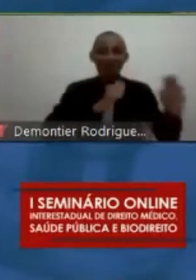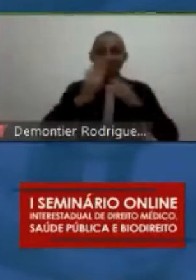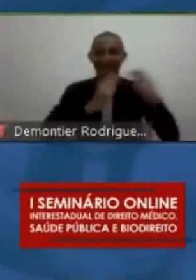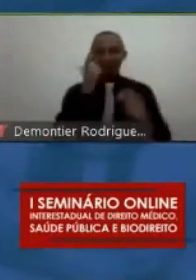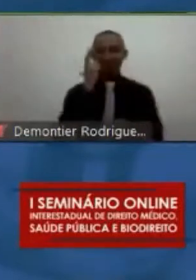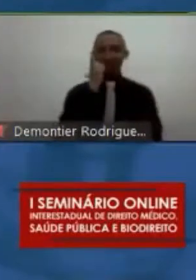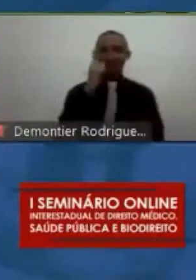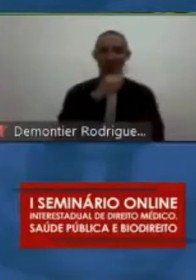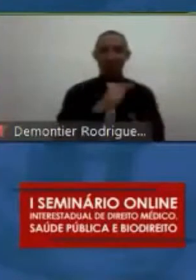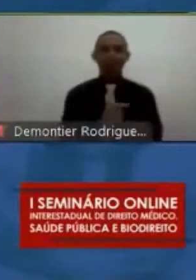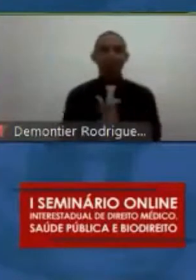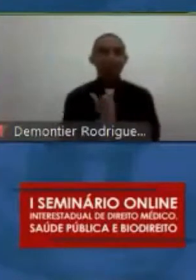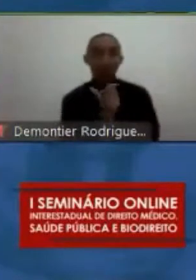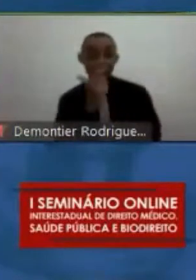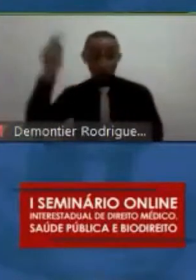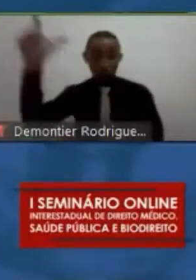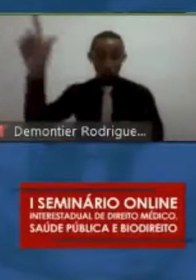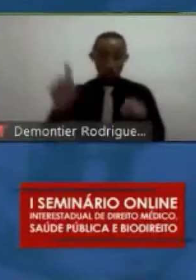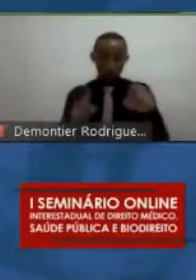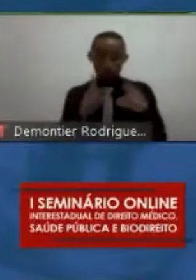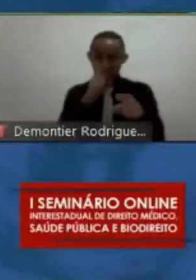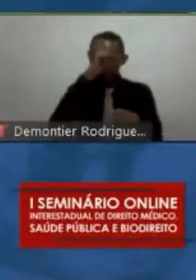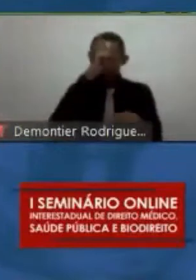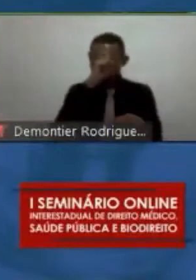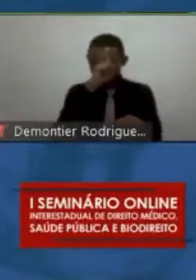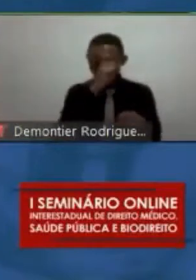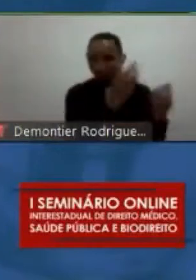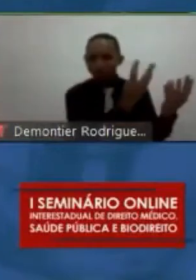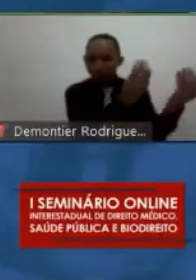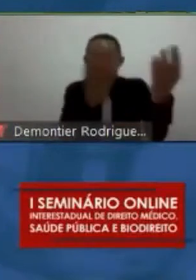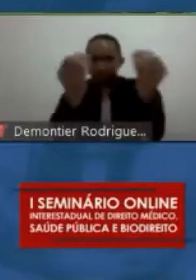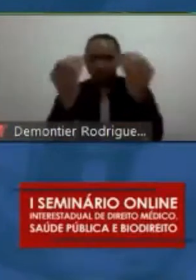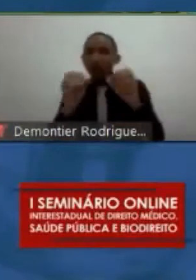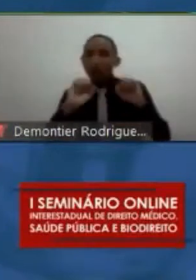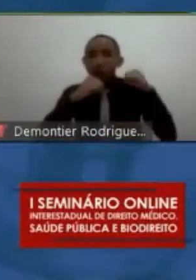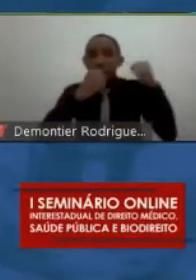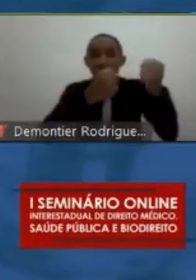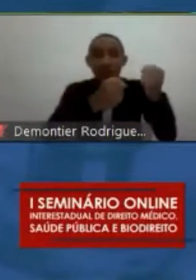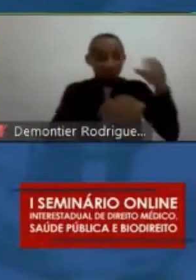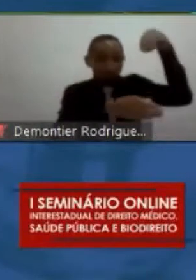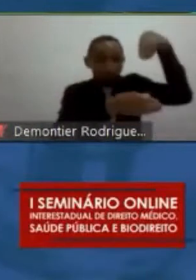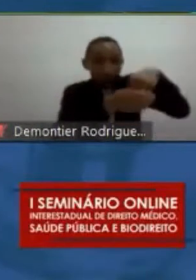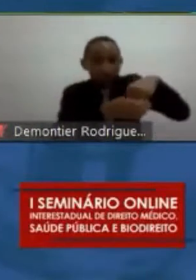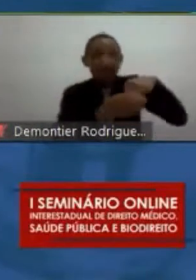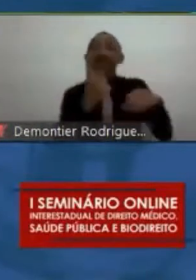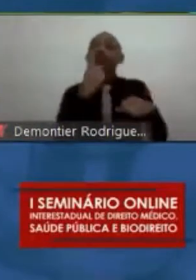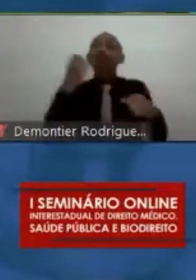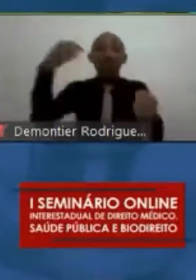Aqui, algumas outras notícias mostram que vários hospitais que estão buscando essa mesma linha estão tendo esses mesmos